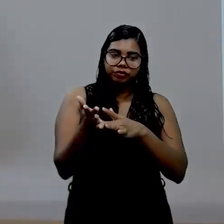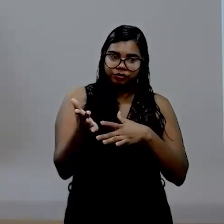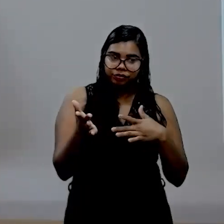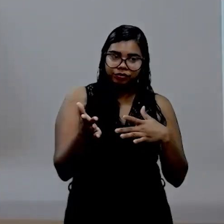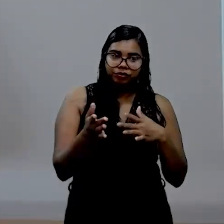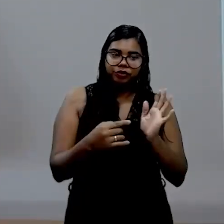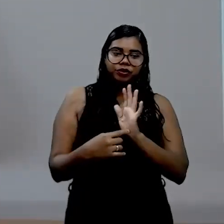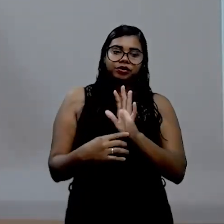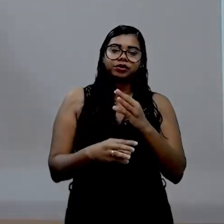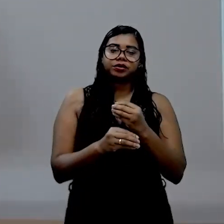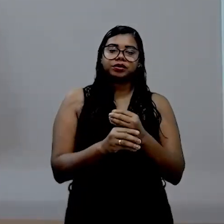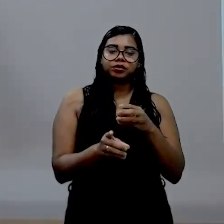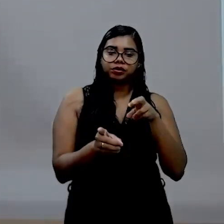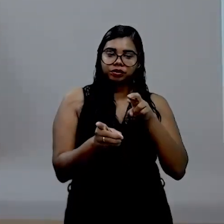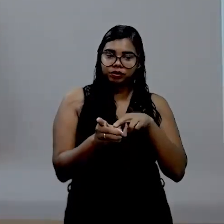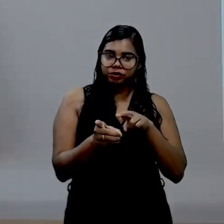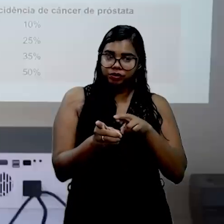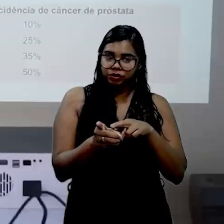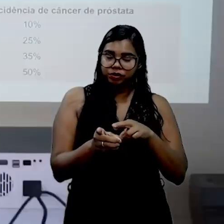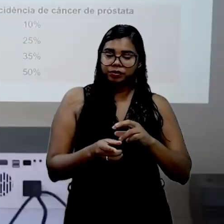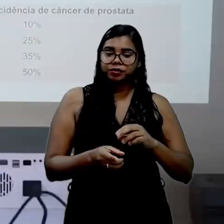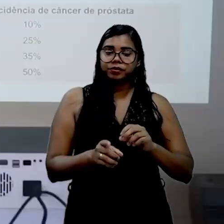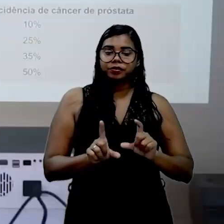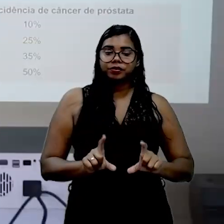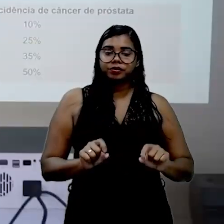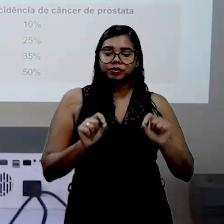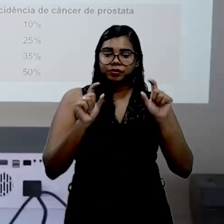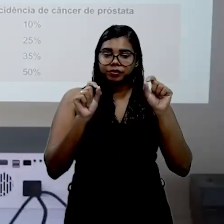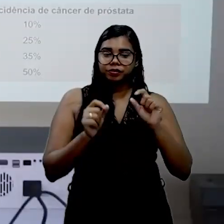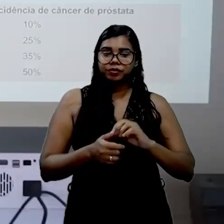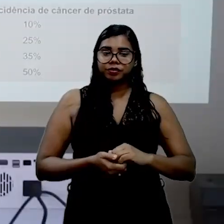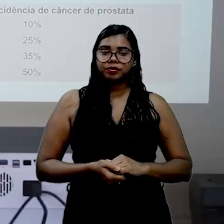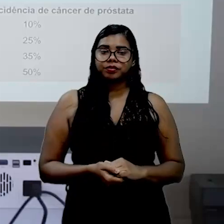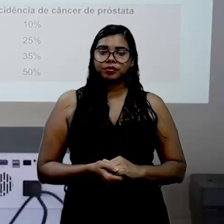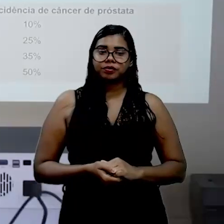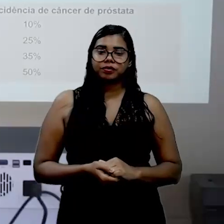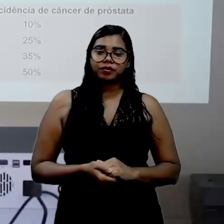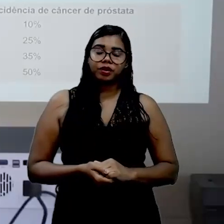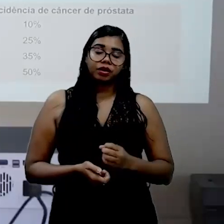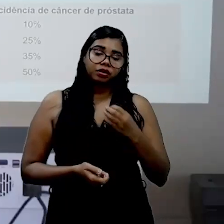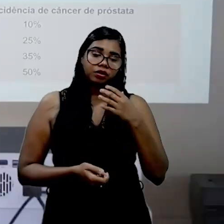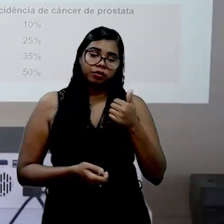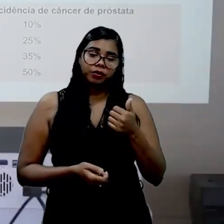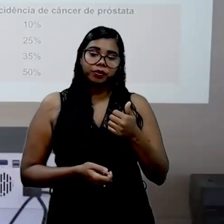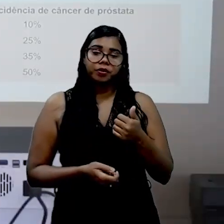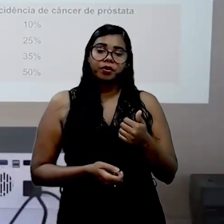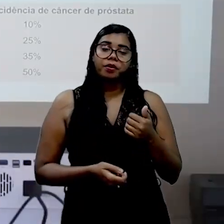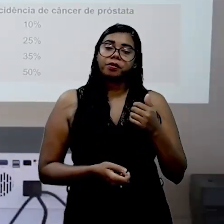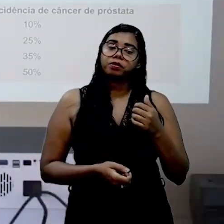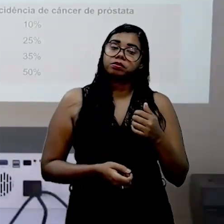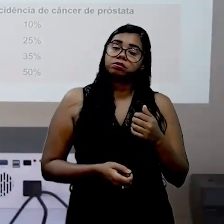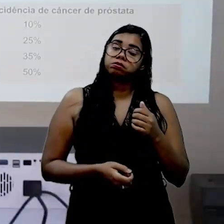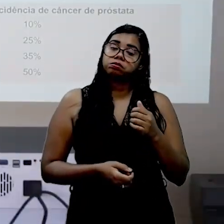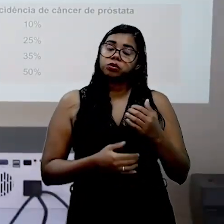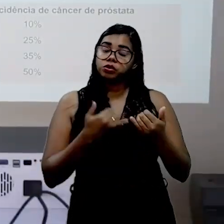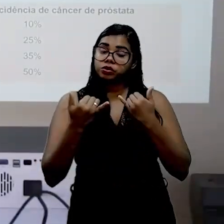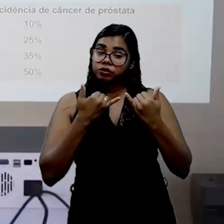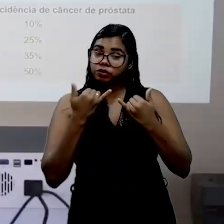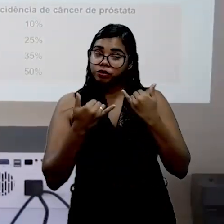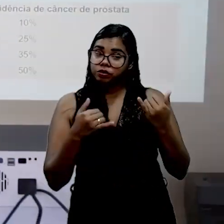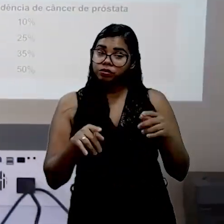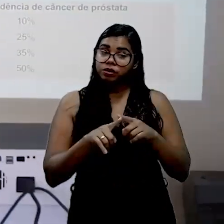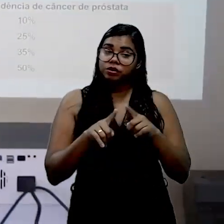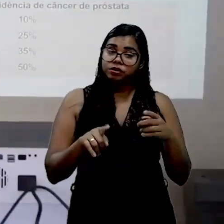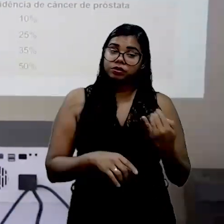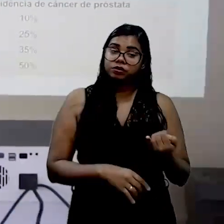câncer de próstata. Não existe. Ah, eu estou com o PSA alto. Ótimo. Pode ser que seja apenas uma inflamação na próstata. Se você